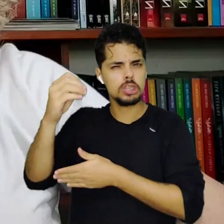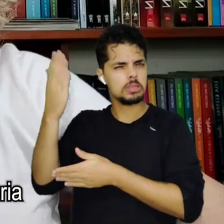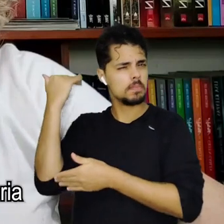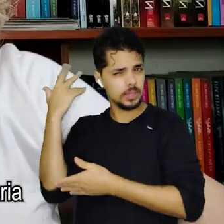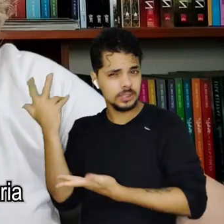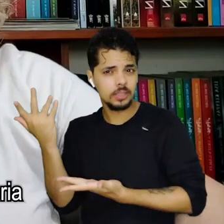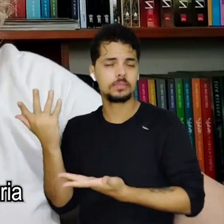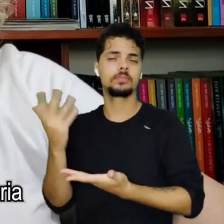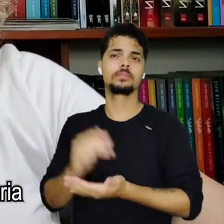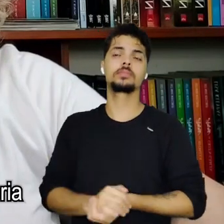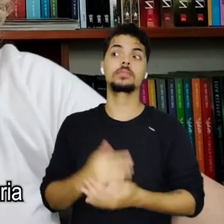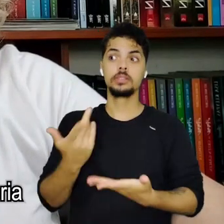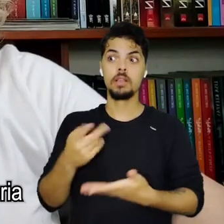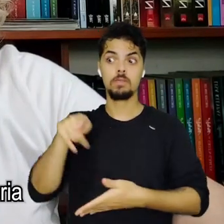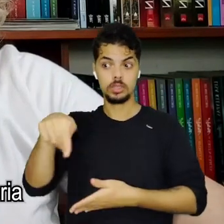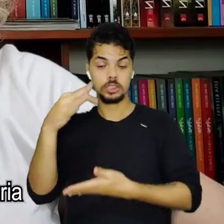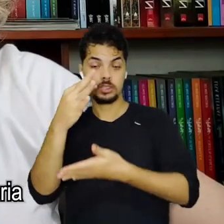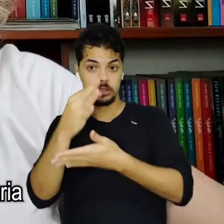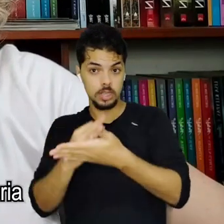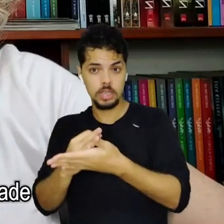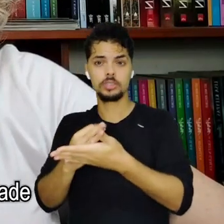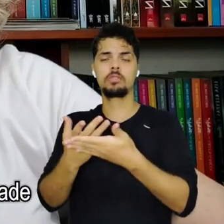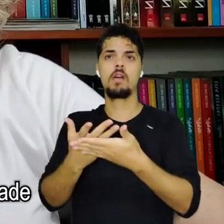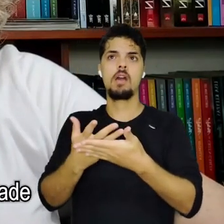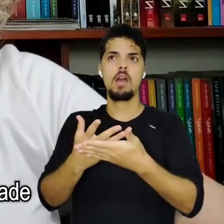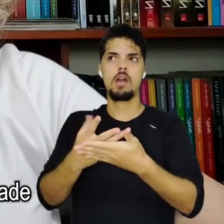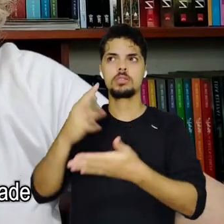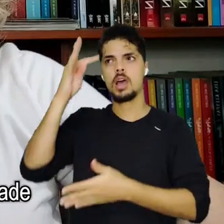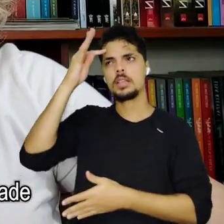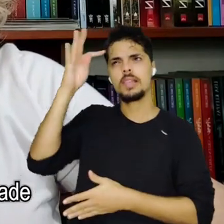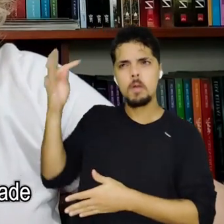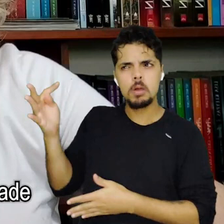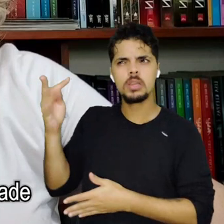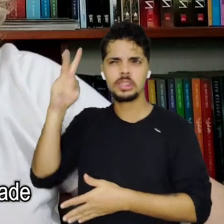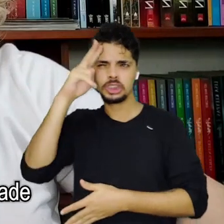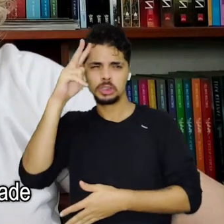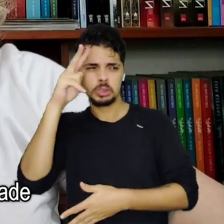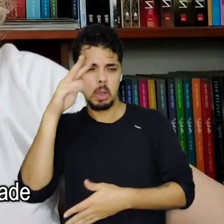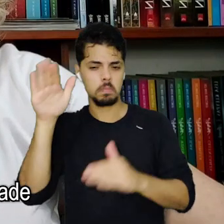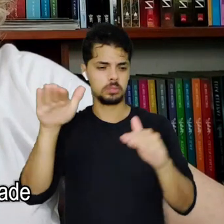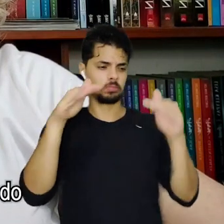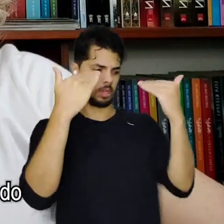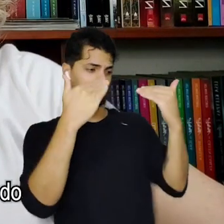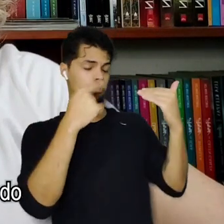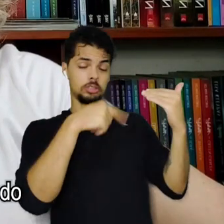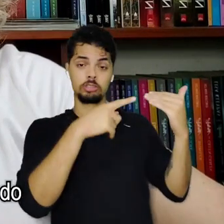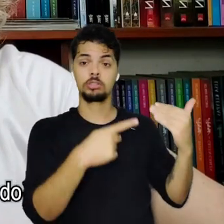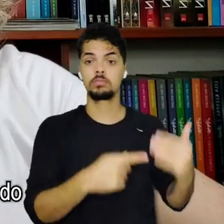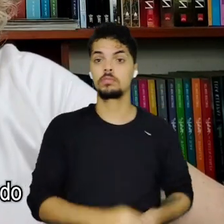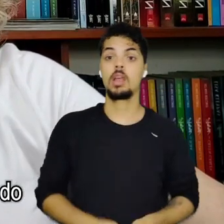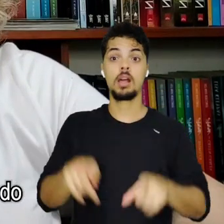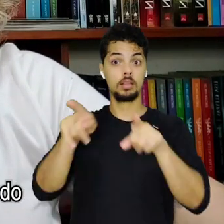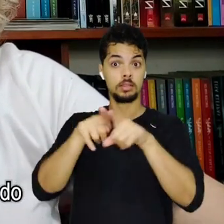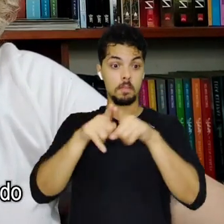traz para o debate sobre a independência do Brasil a teoria da história. Ele chama atenção para a possibilidade de